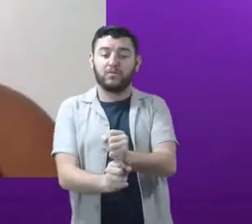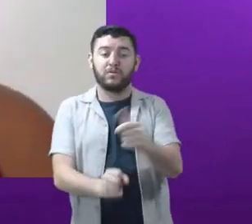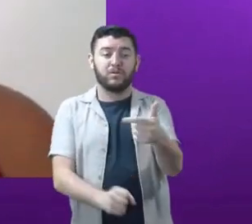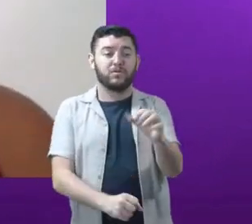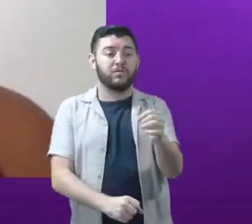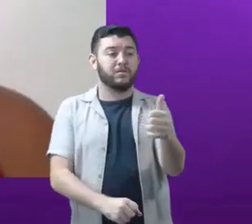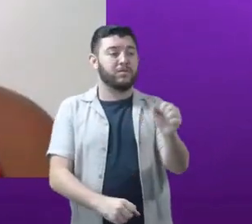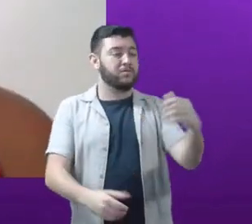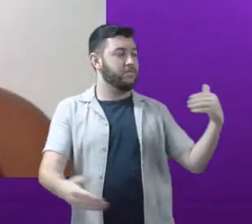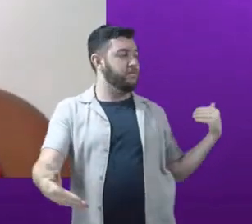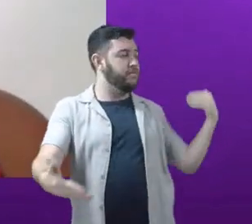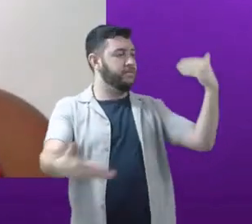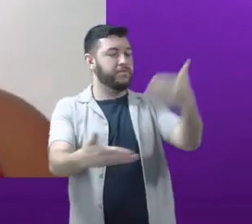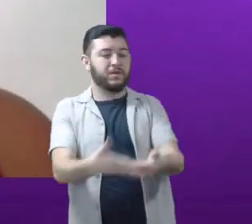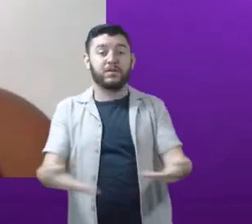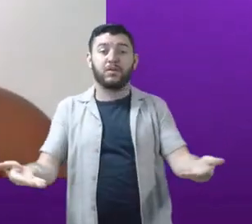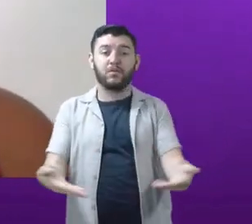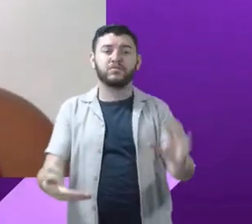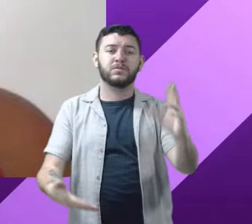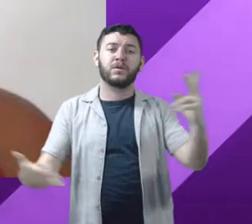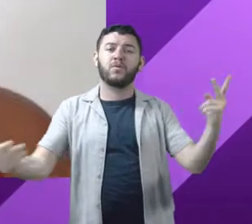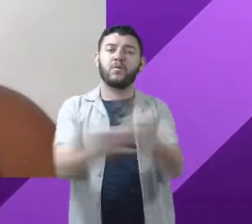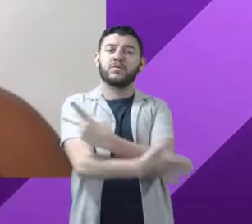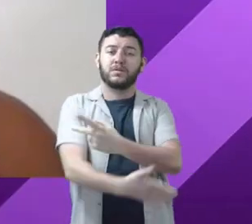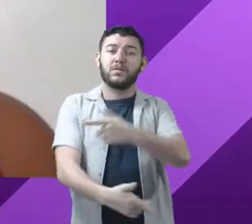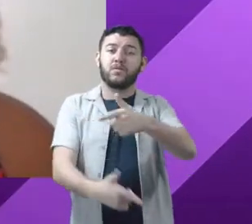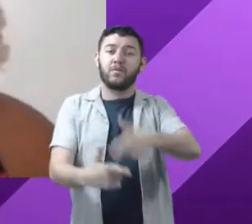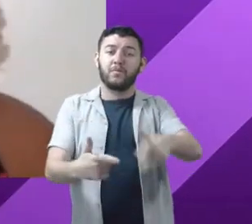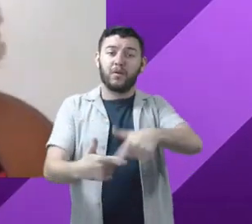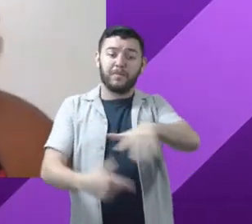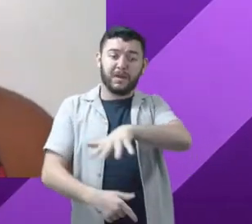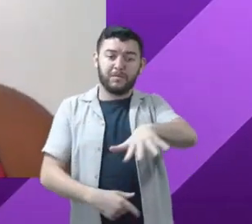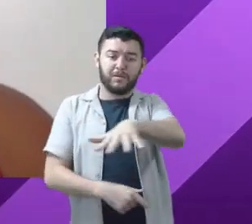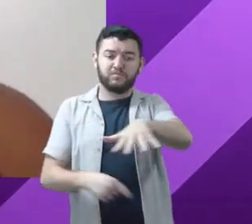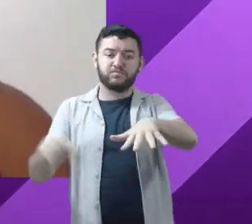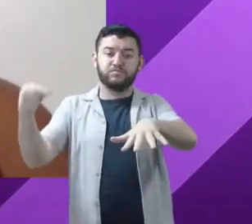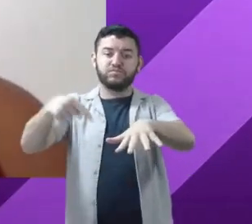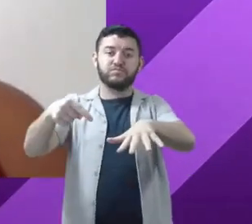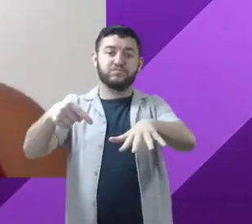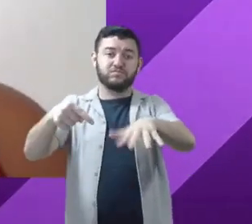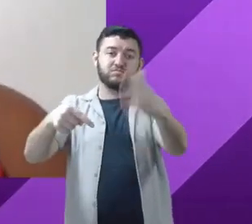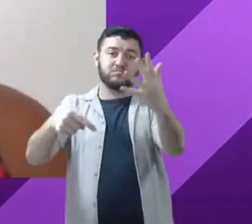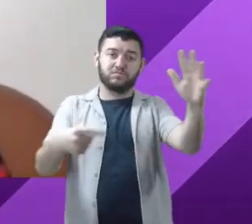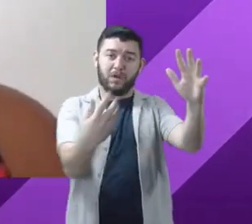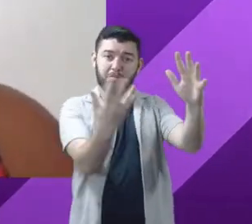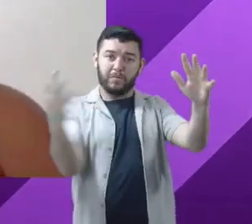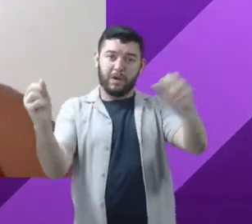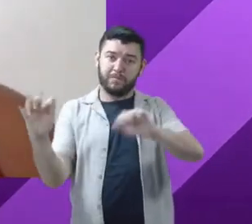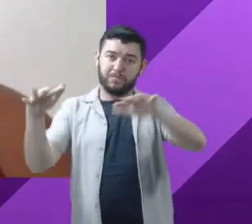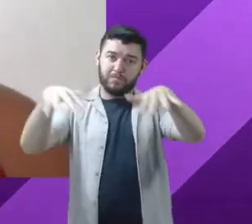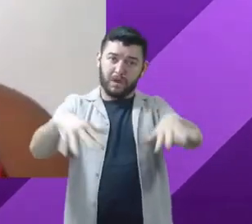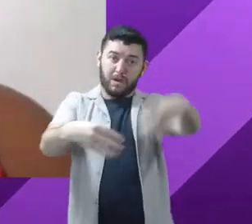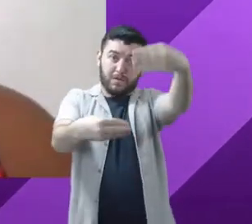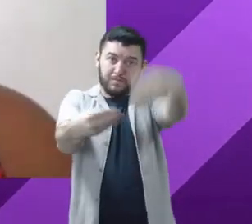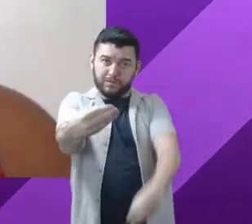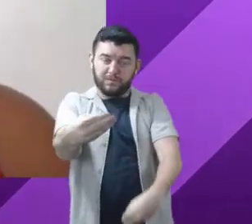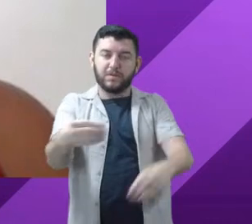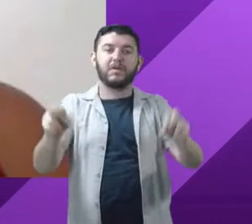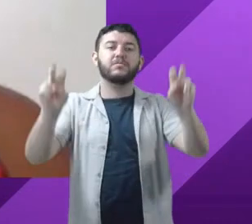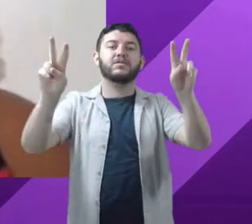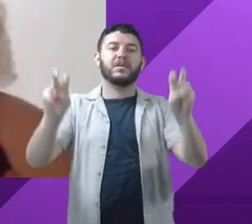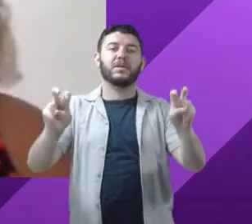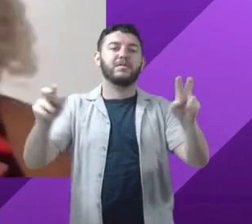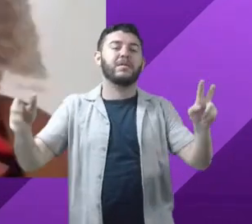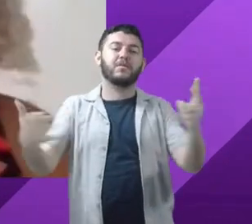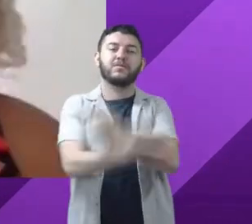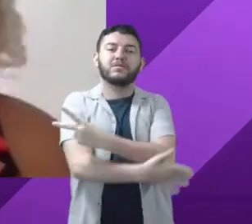né, está acontecendo um grande desastre ambiental, ou socioambiental, né, que foi intitulado o caso Braskem, né,